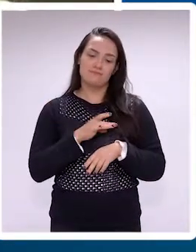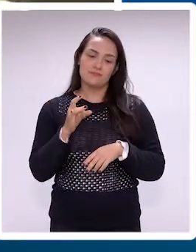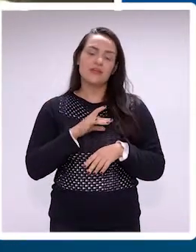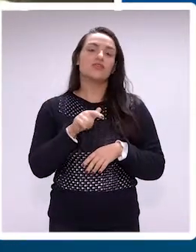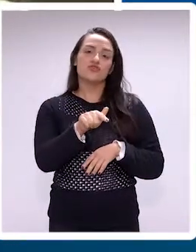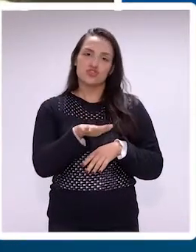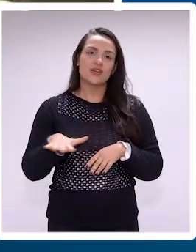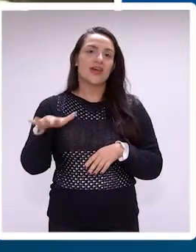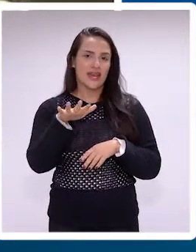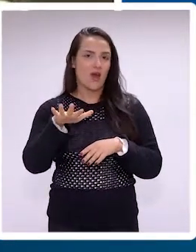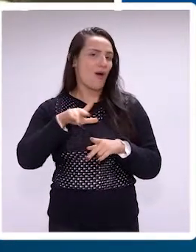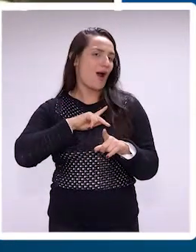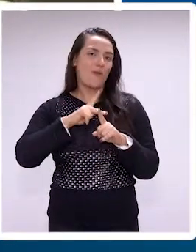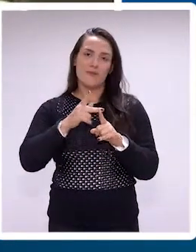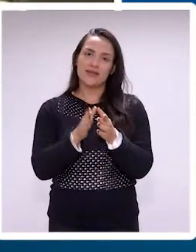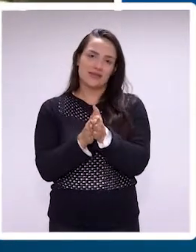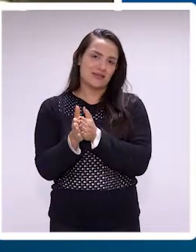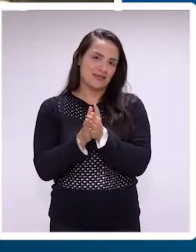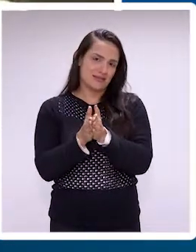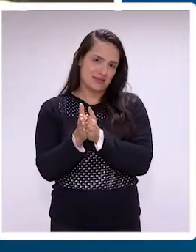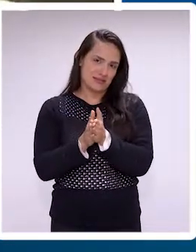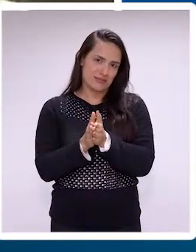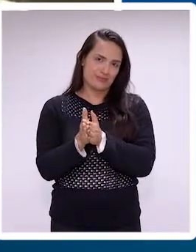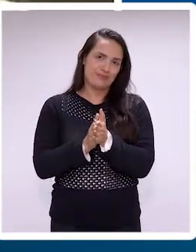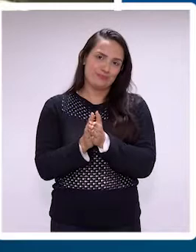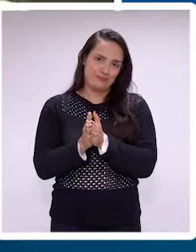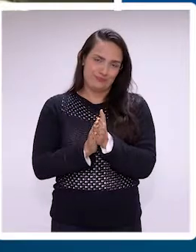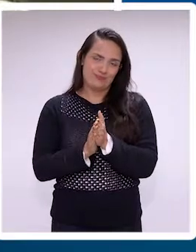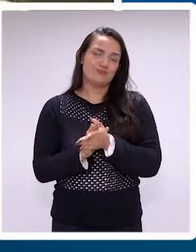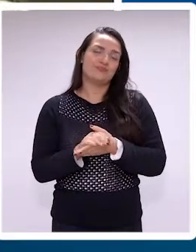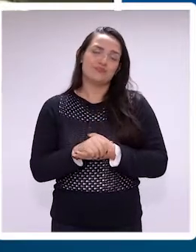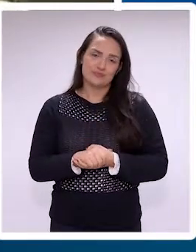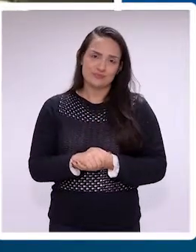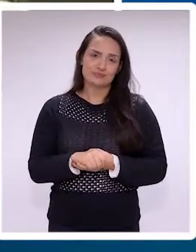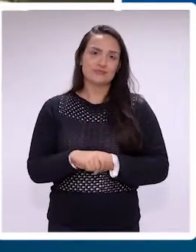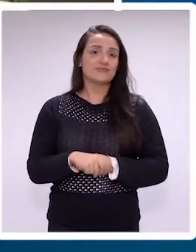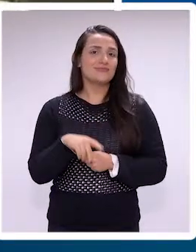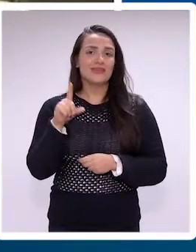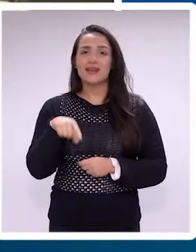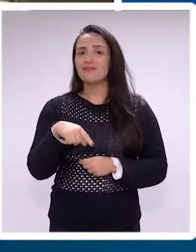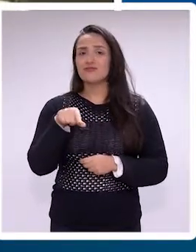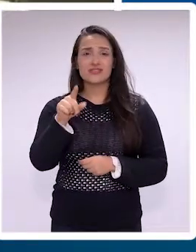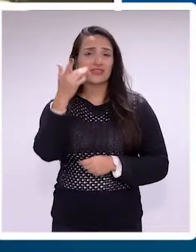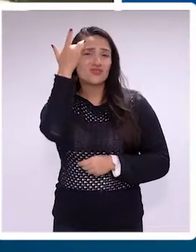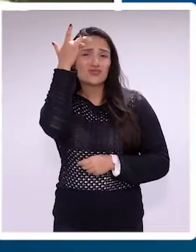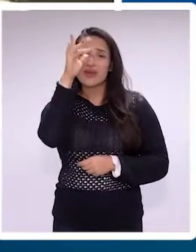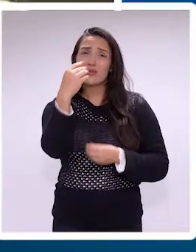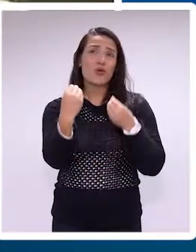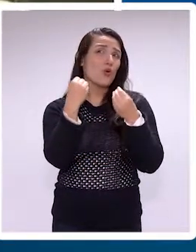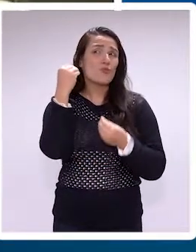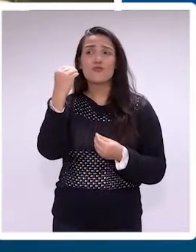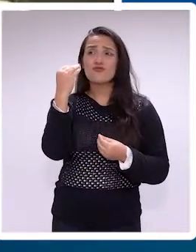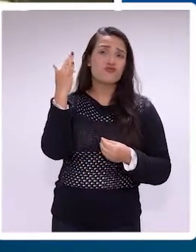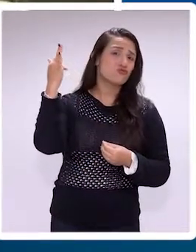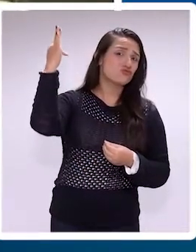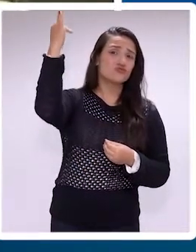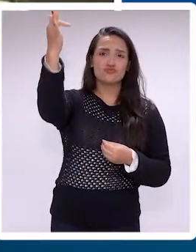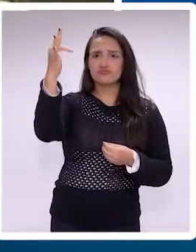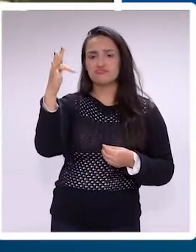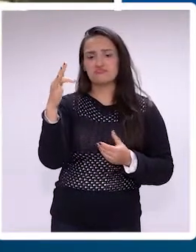da ansiedade, é o medo, é a incerteza, é o não saber como é que será, seja